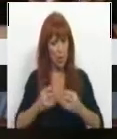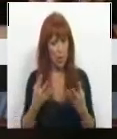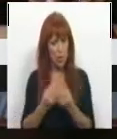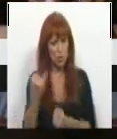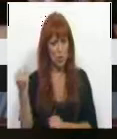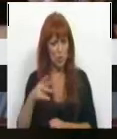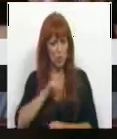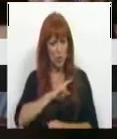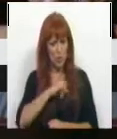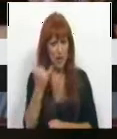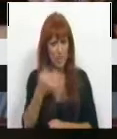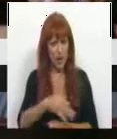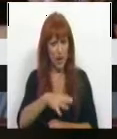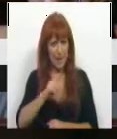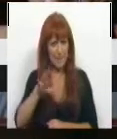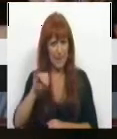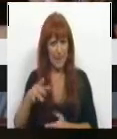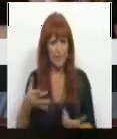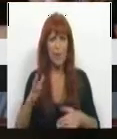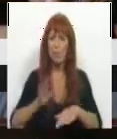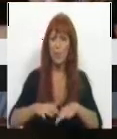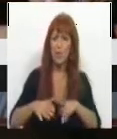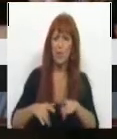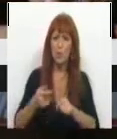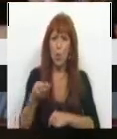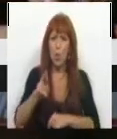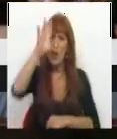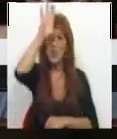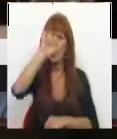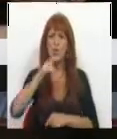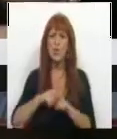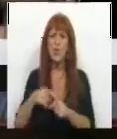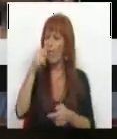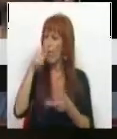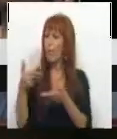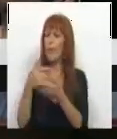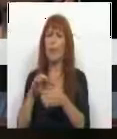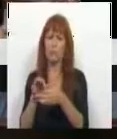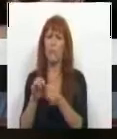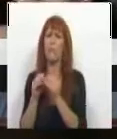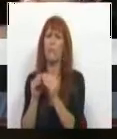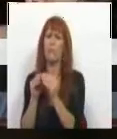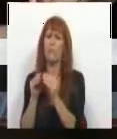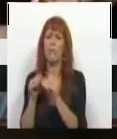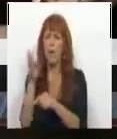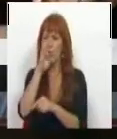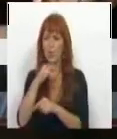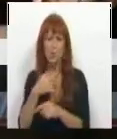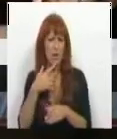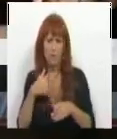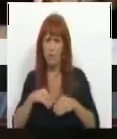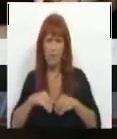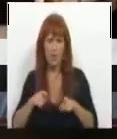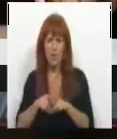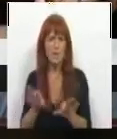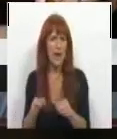as instituições particulares de solidariedade social. E por isso, o anterior governo conviveu de forma conivente com práticas